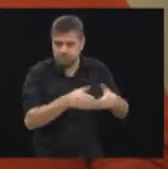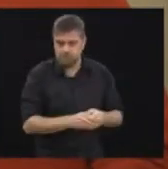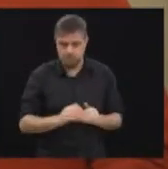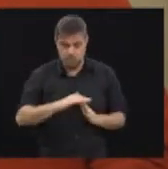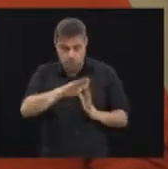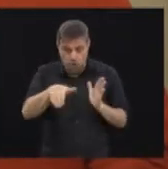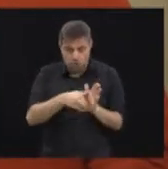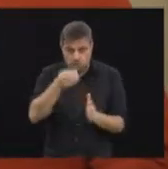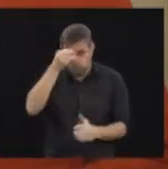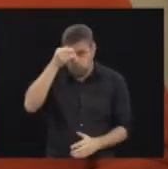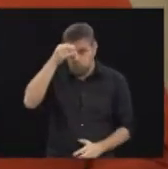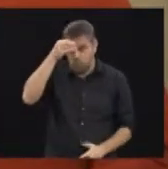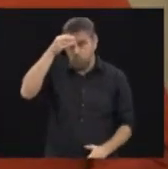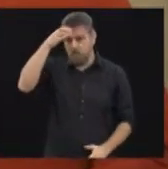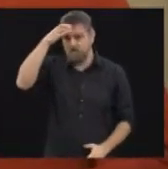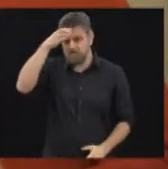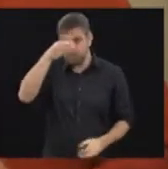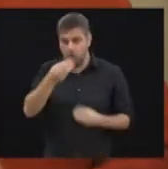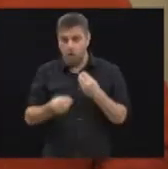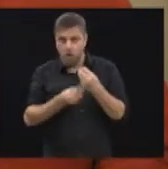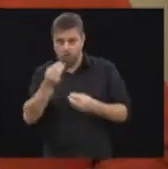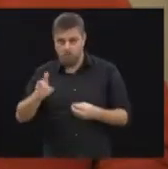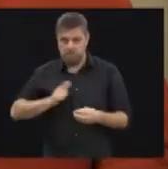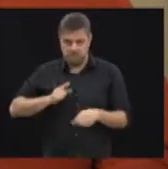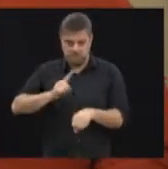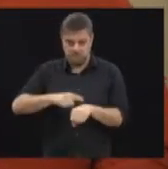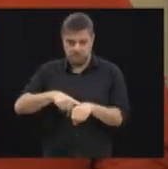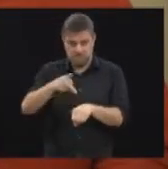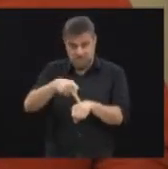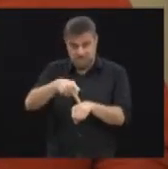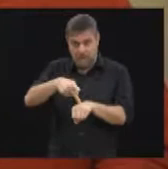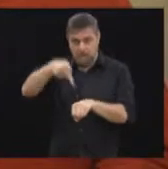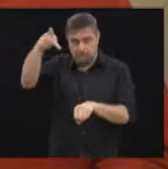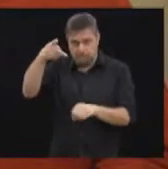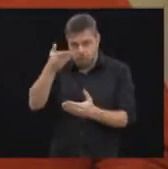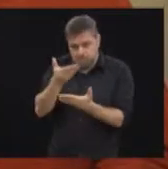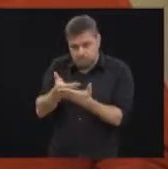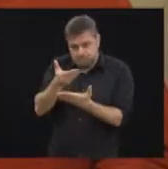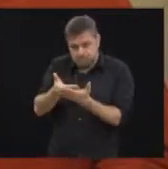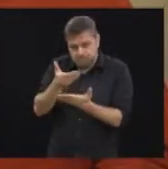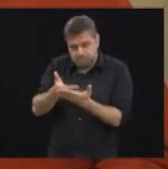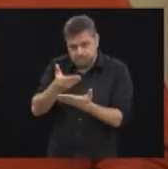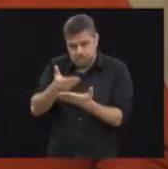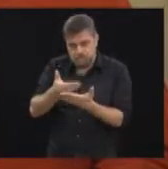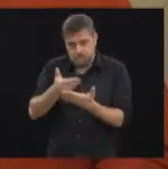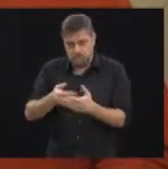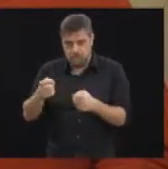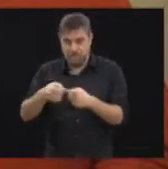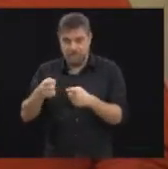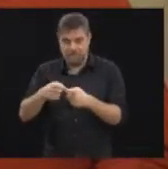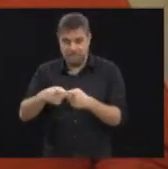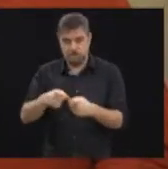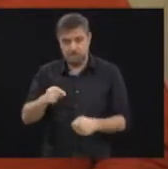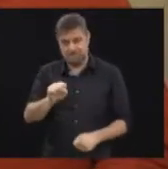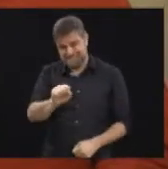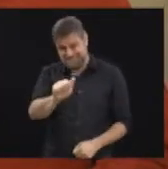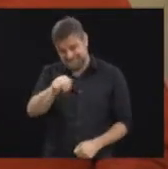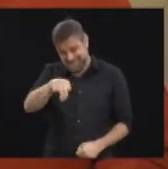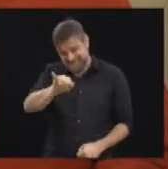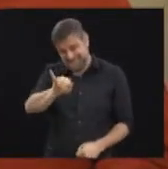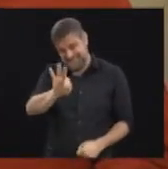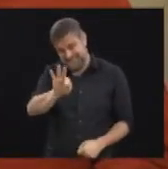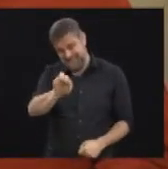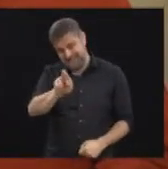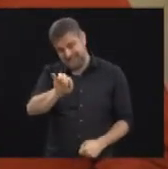saúde. Todo esse conhecimento vai ser dado durante o período de formação do